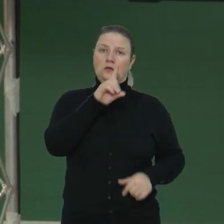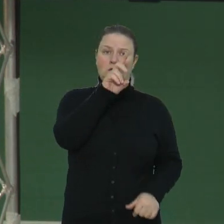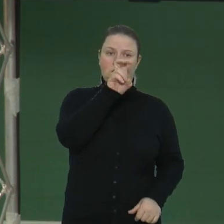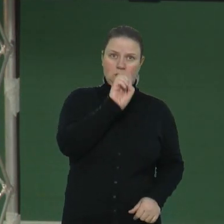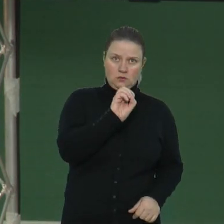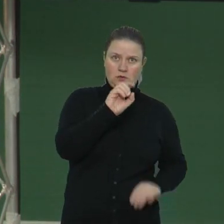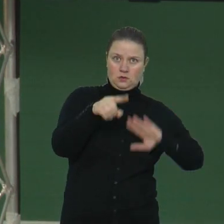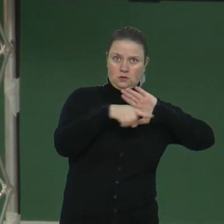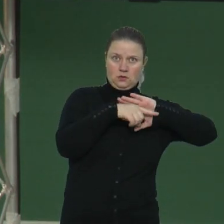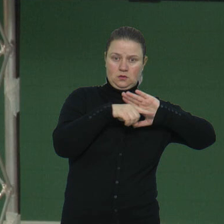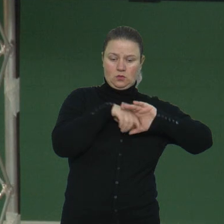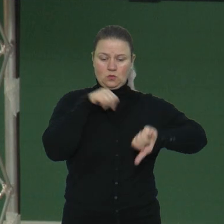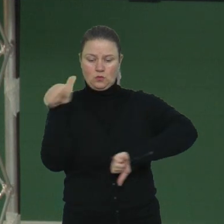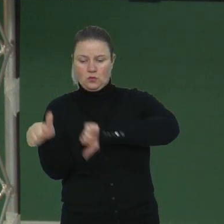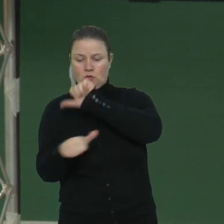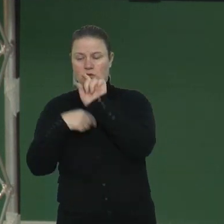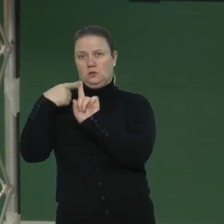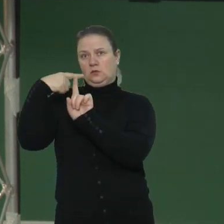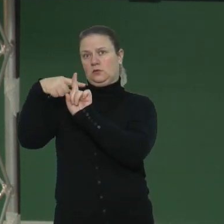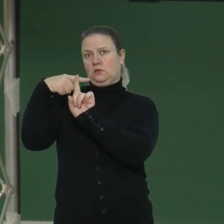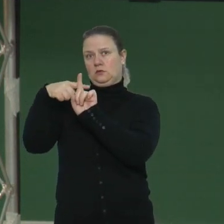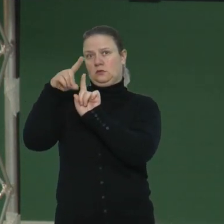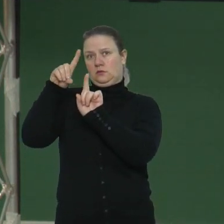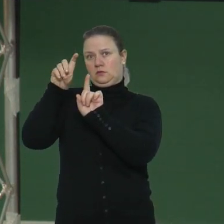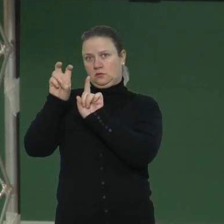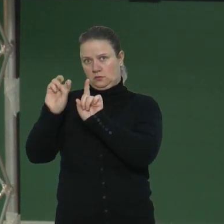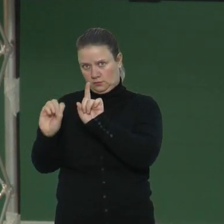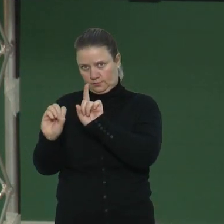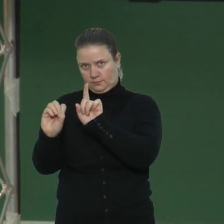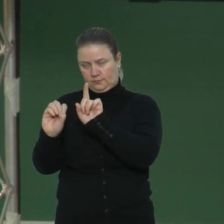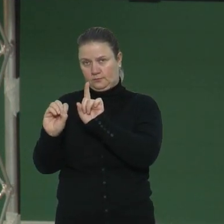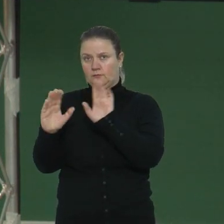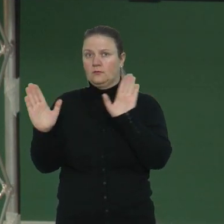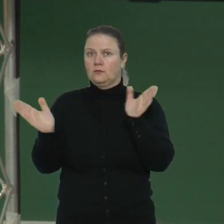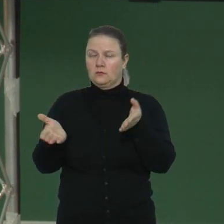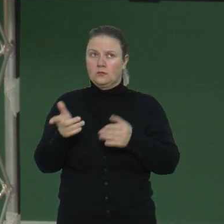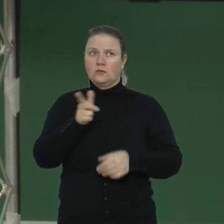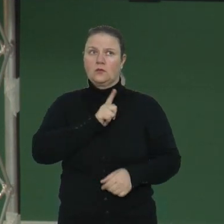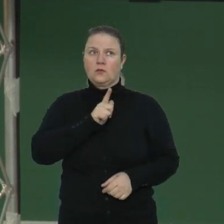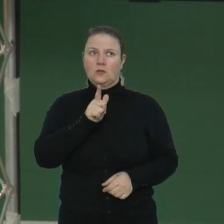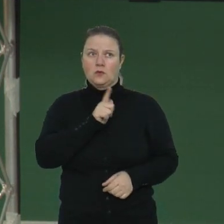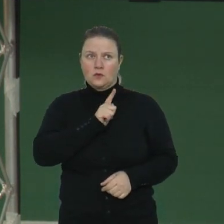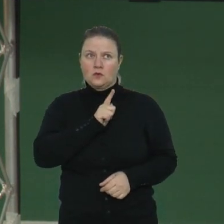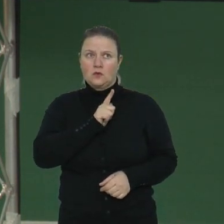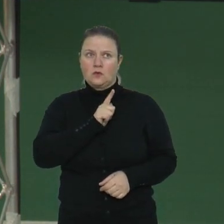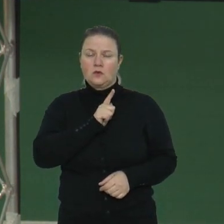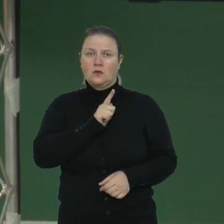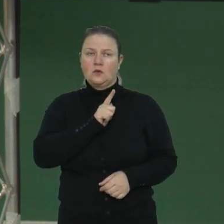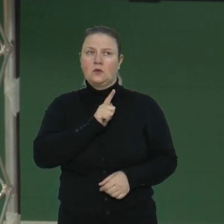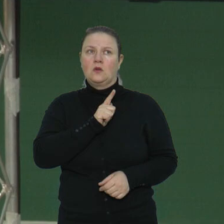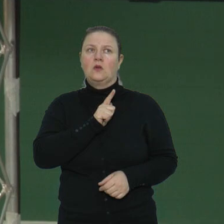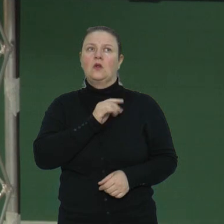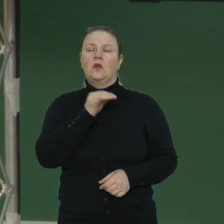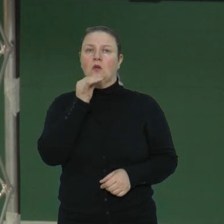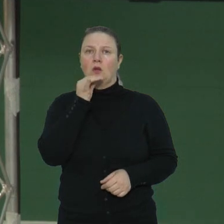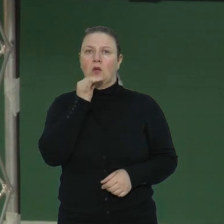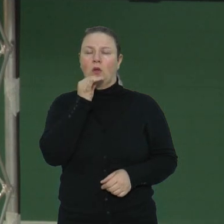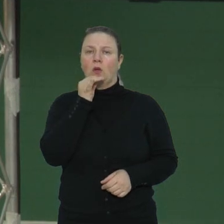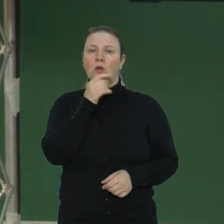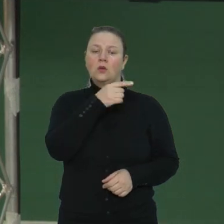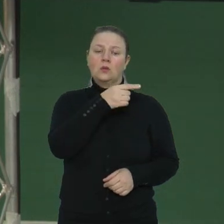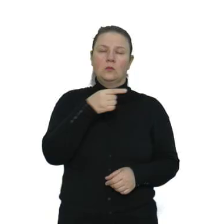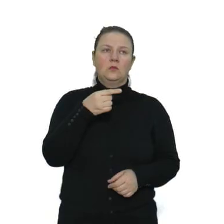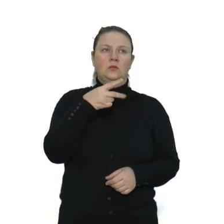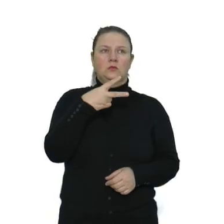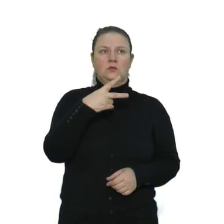ok? Fazendo a soma, 150, né? Eu tenho 150 e estou devendo 2,5. Ou então, menos 2,5